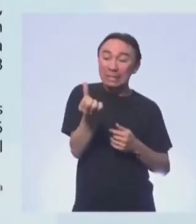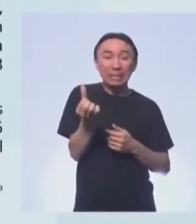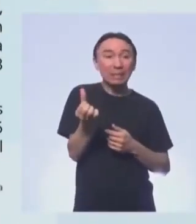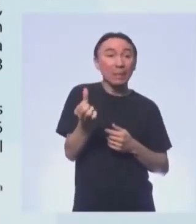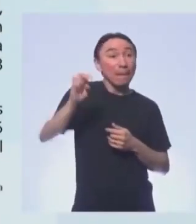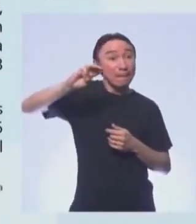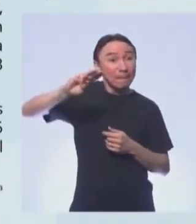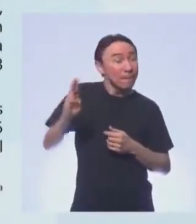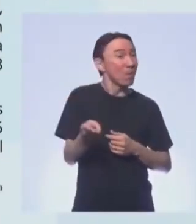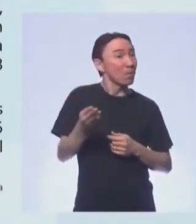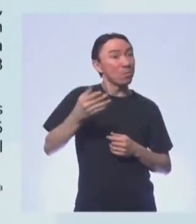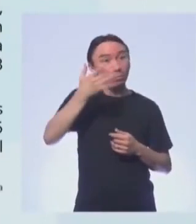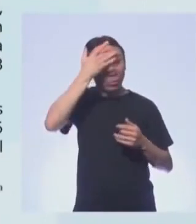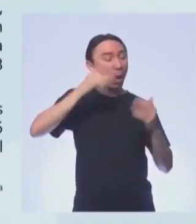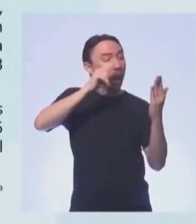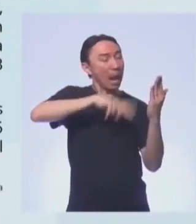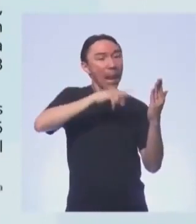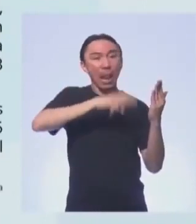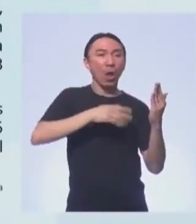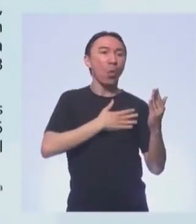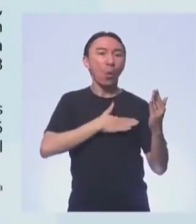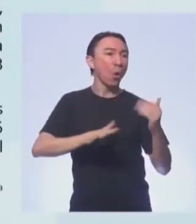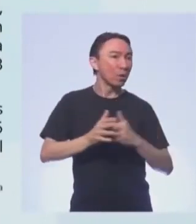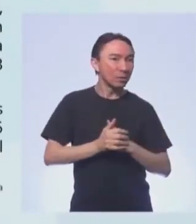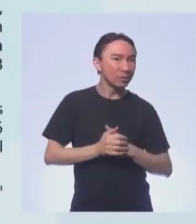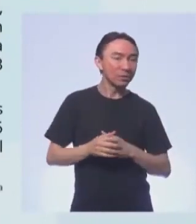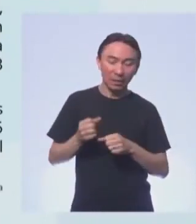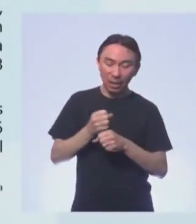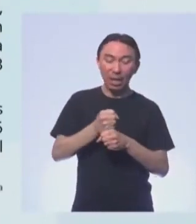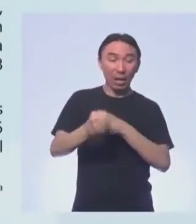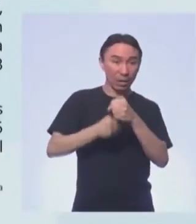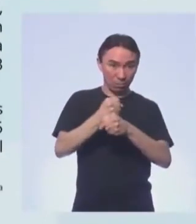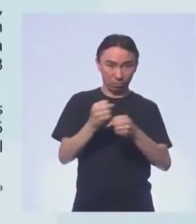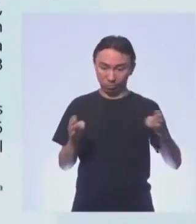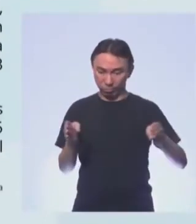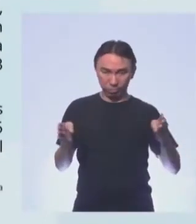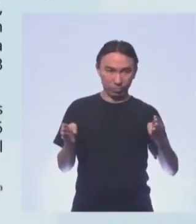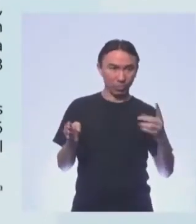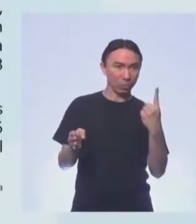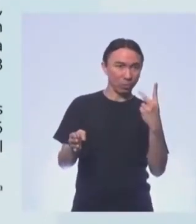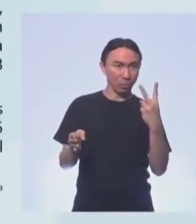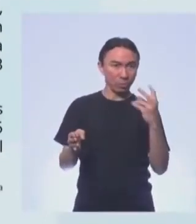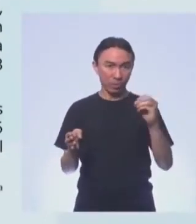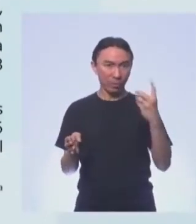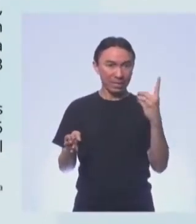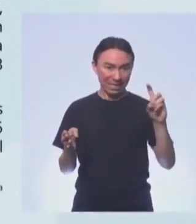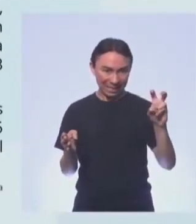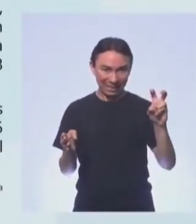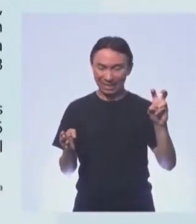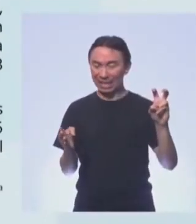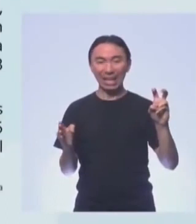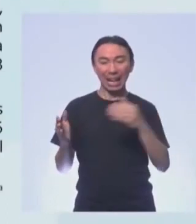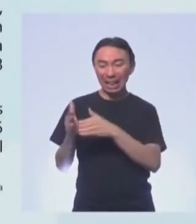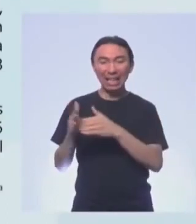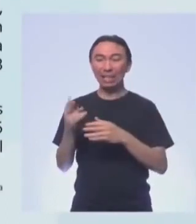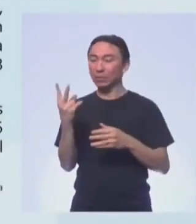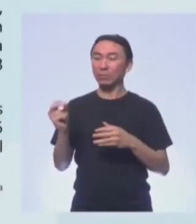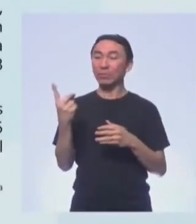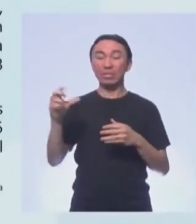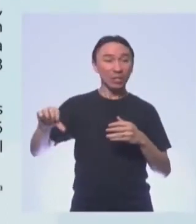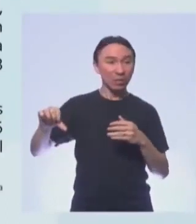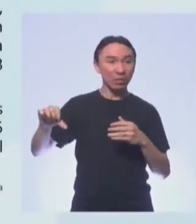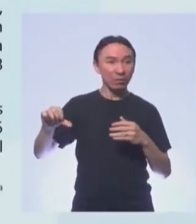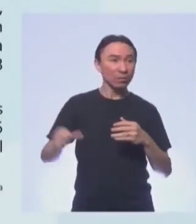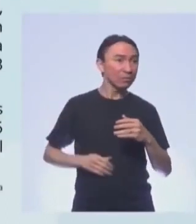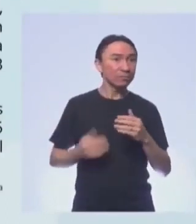da pesquisa Retratos da Leitura no Brasil. De 2015 para 2019... a porcentagem de leitores no Brasil caiu de 56% para